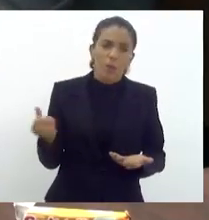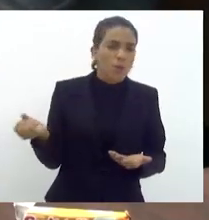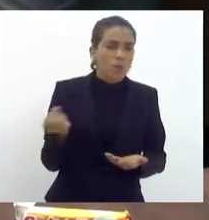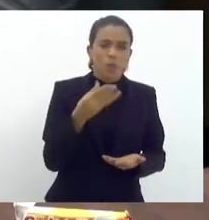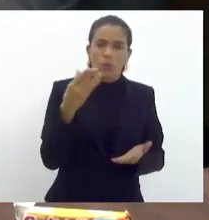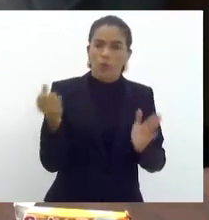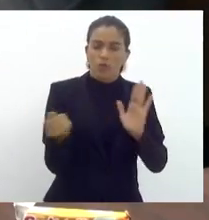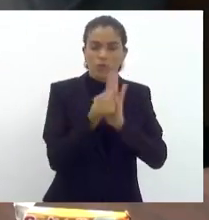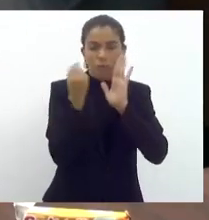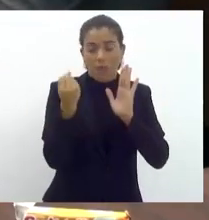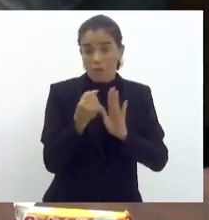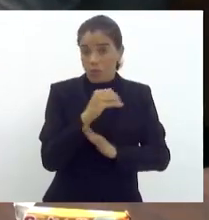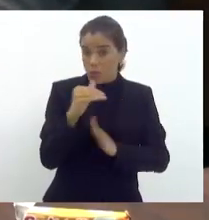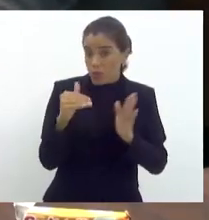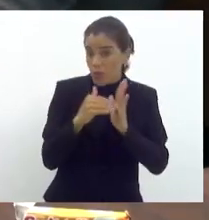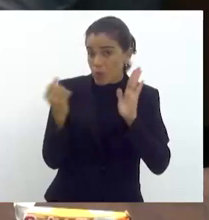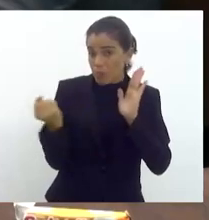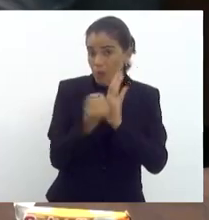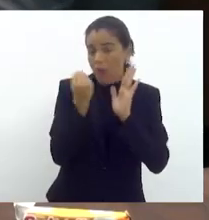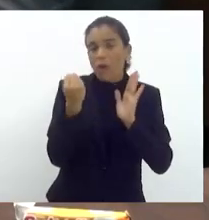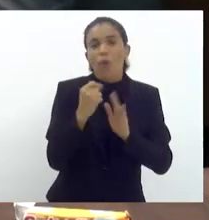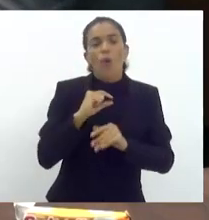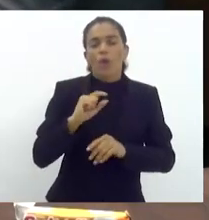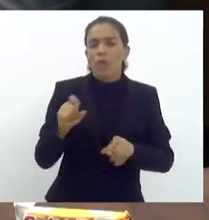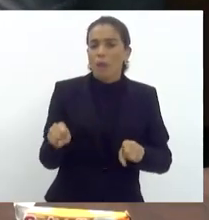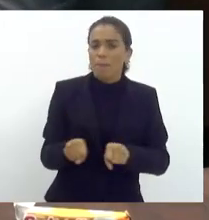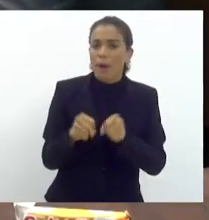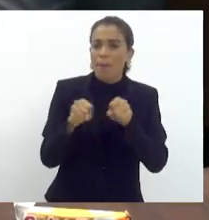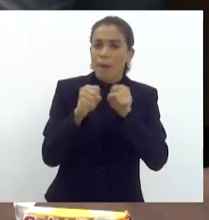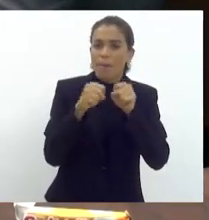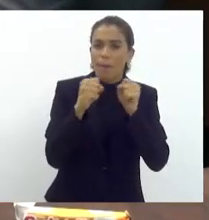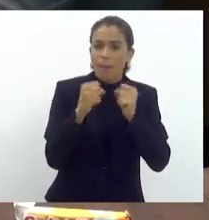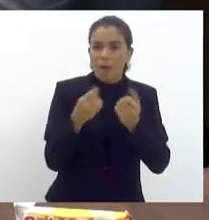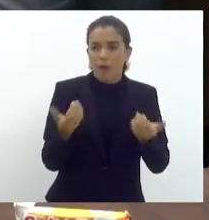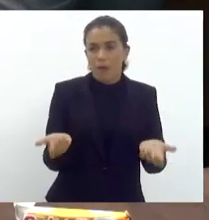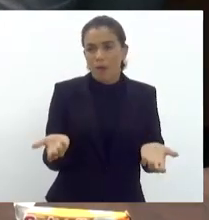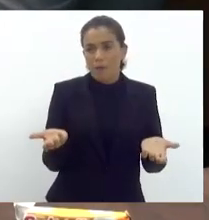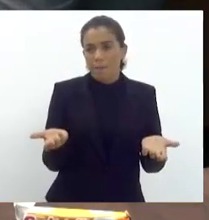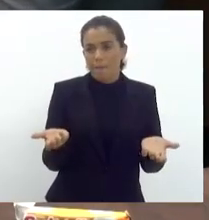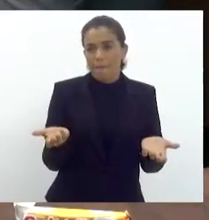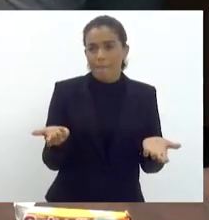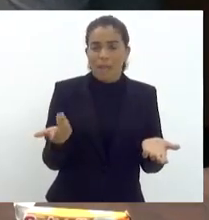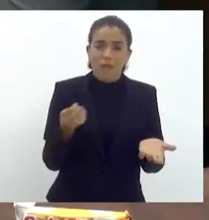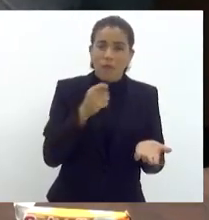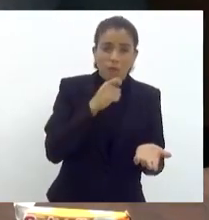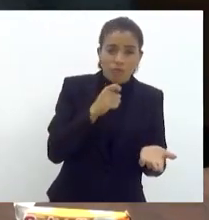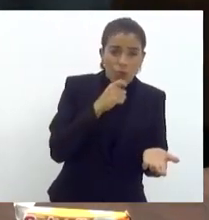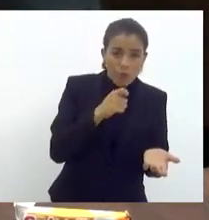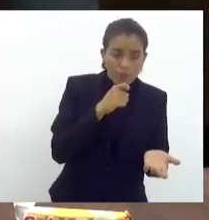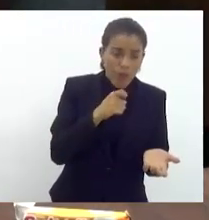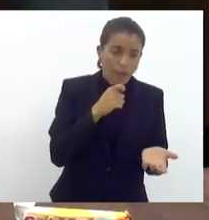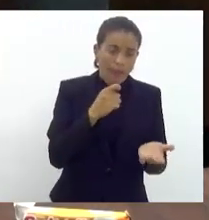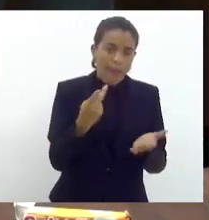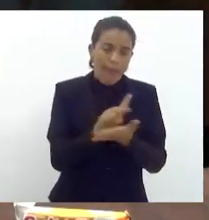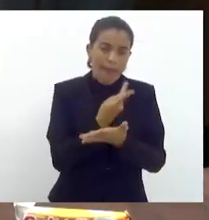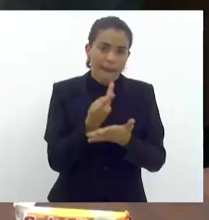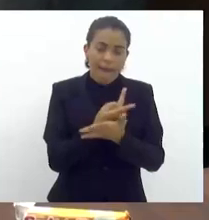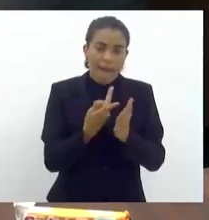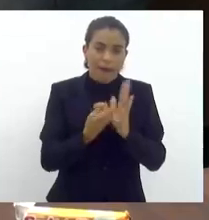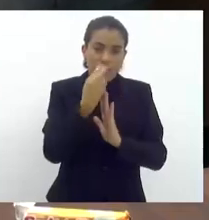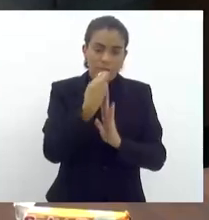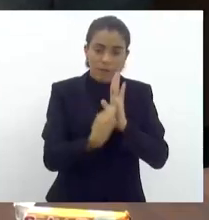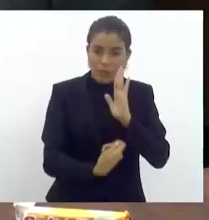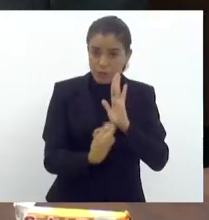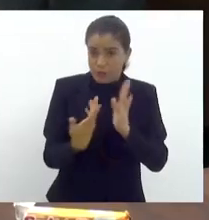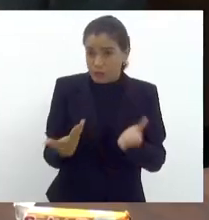e todo esse Marco Aqui tá dizendo desmontado então Não Há vício de origem a casa corrige o possível